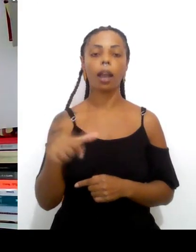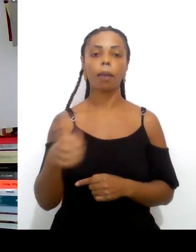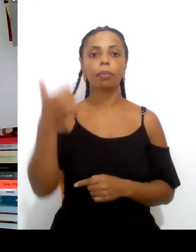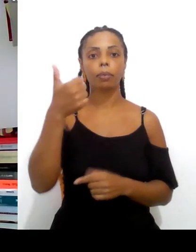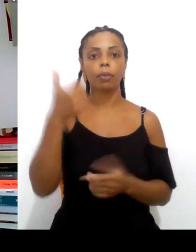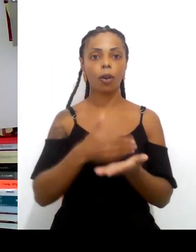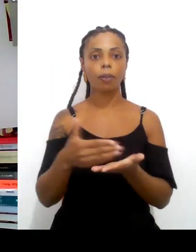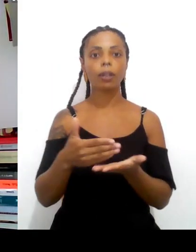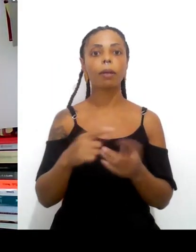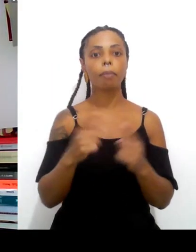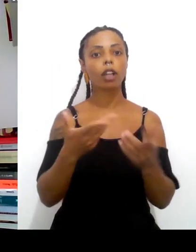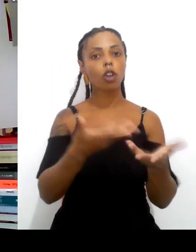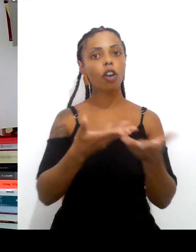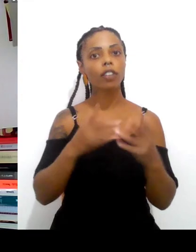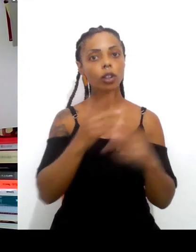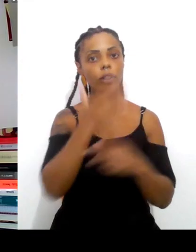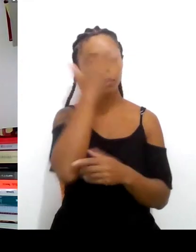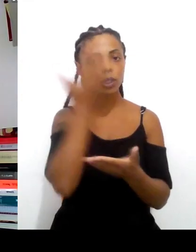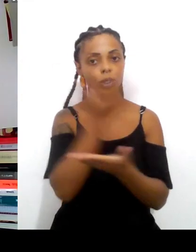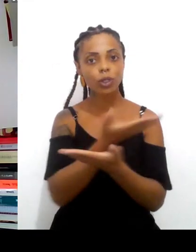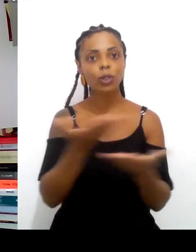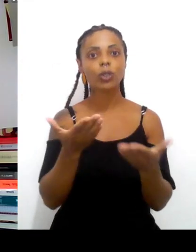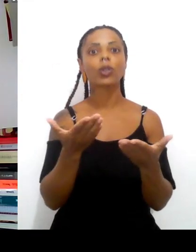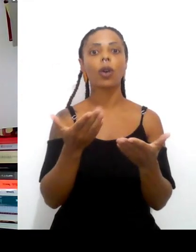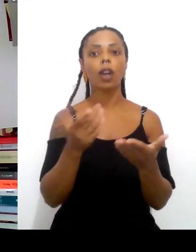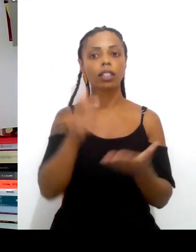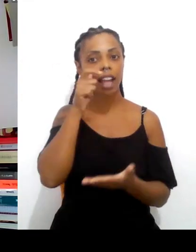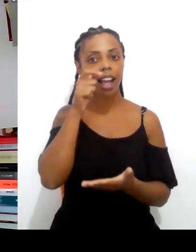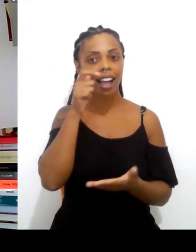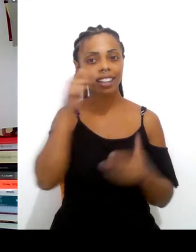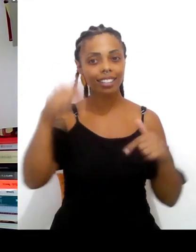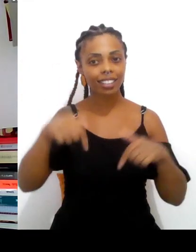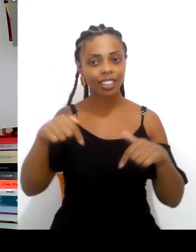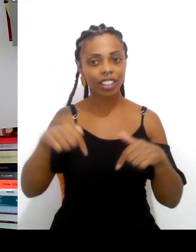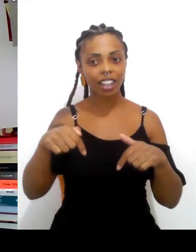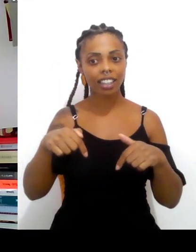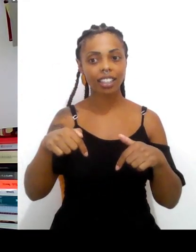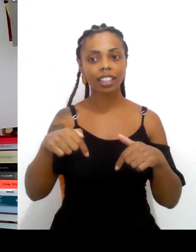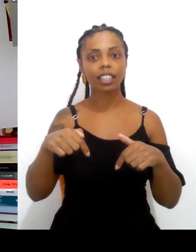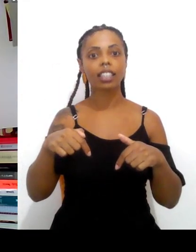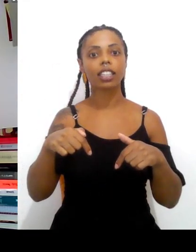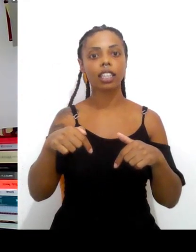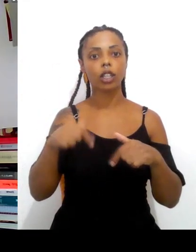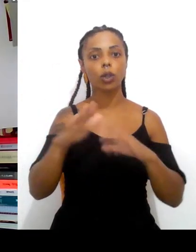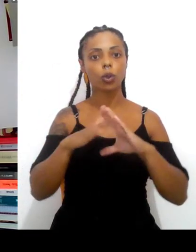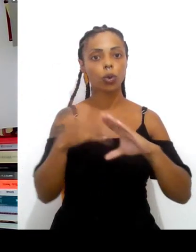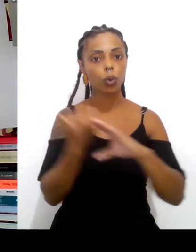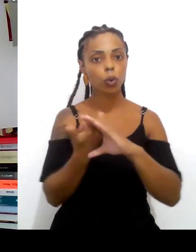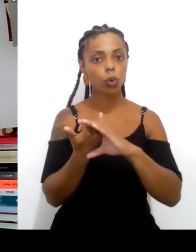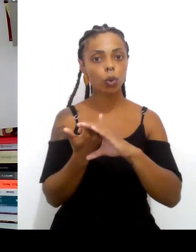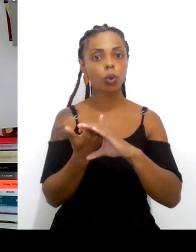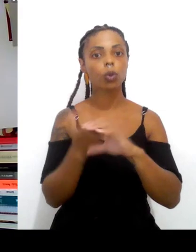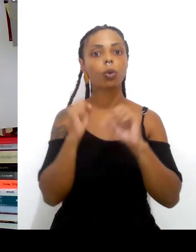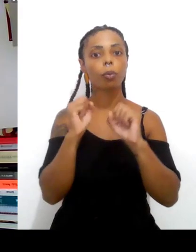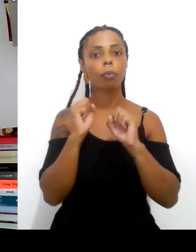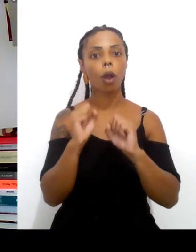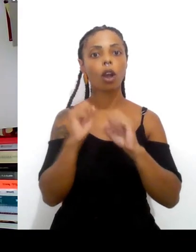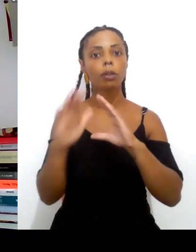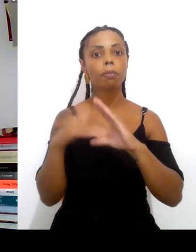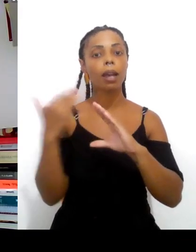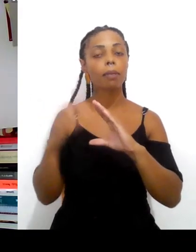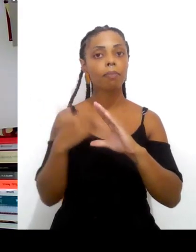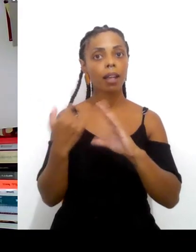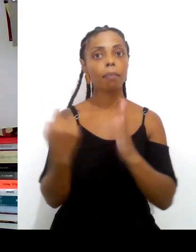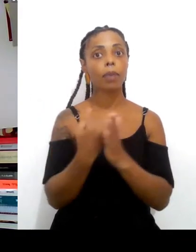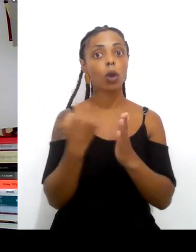convido a todas todas que estão assistindo pelos canais do YouTube para enviarem as perguntas no